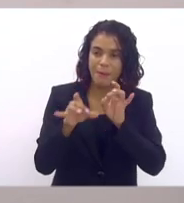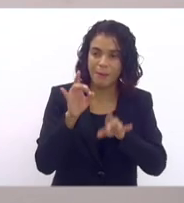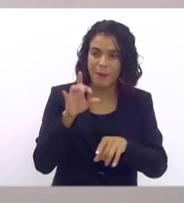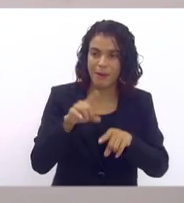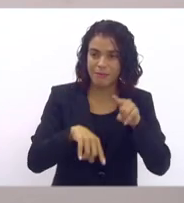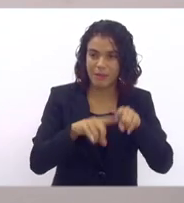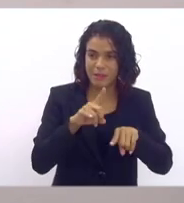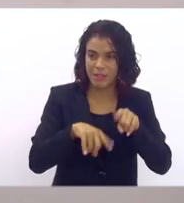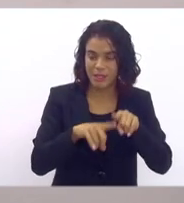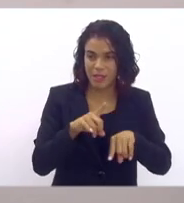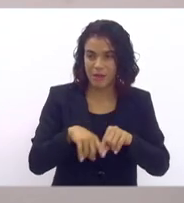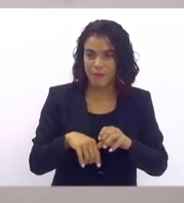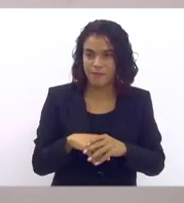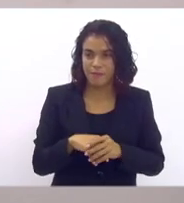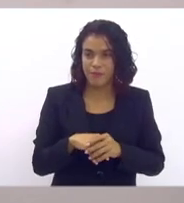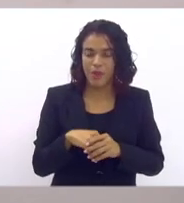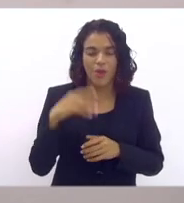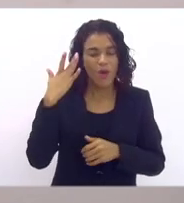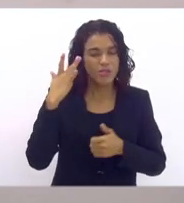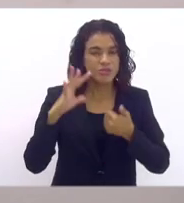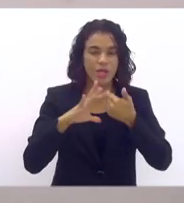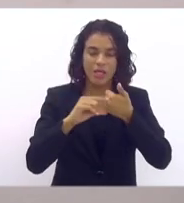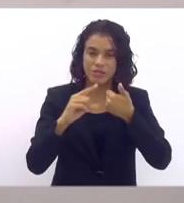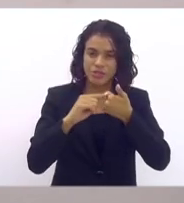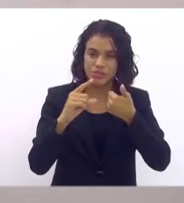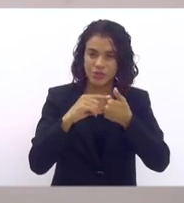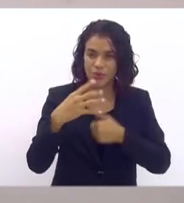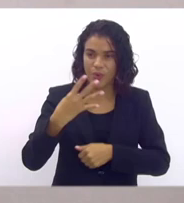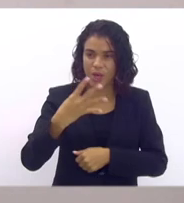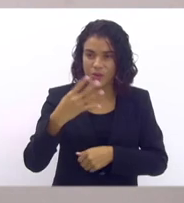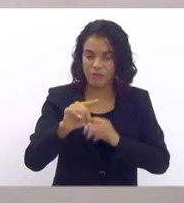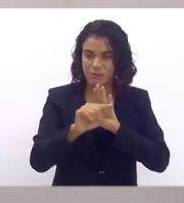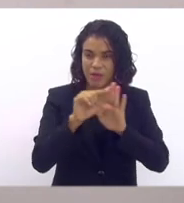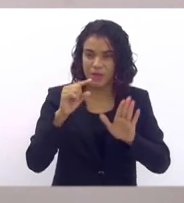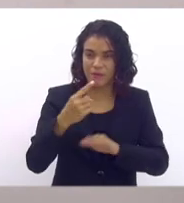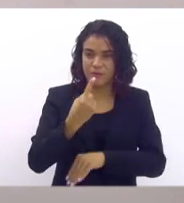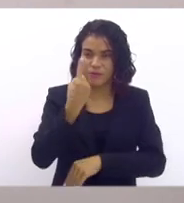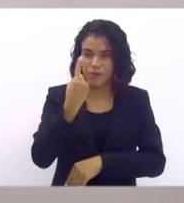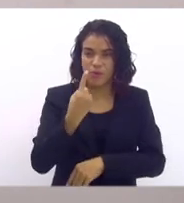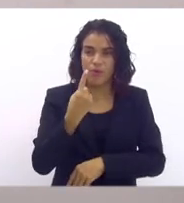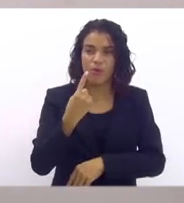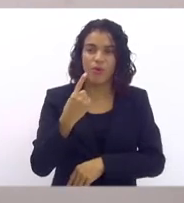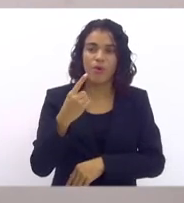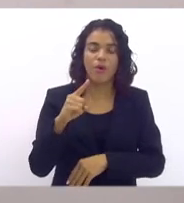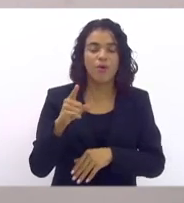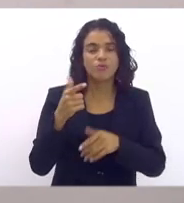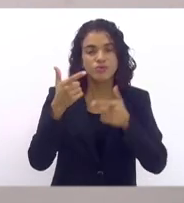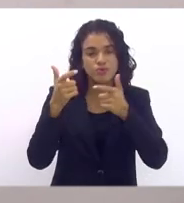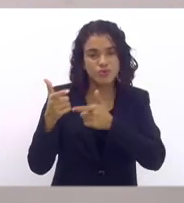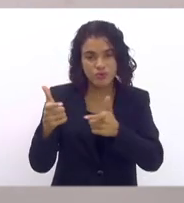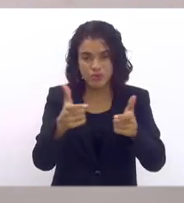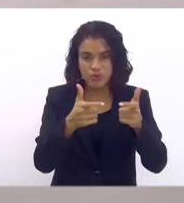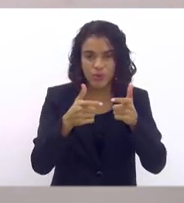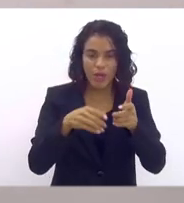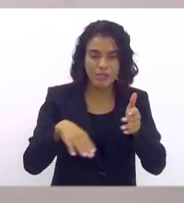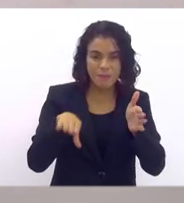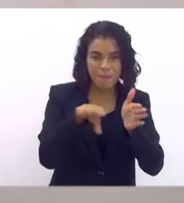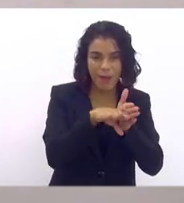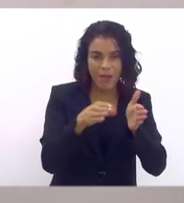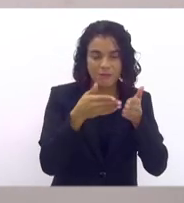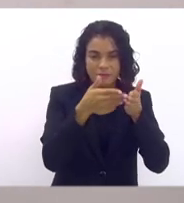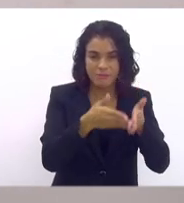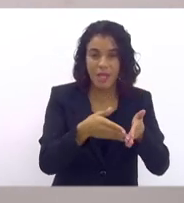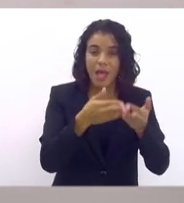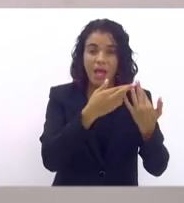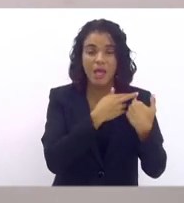artigo quarto salve engano incluindo um parágrafo único de que as Marinas os portos etc seriam responsáveis pelos seus resíduos